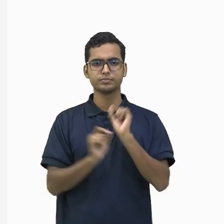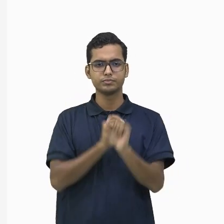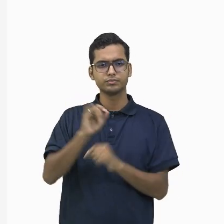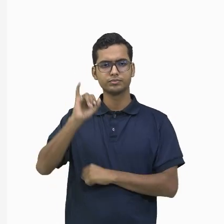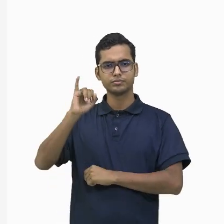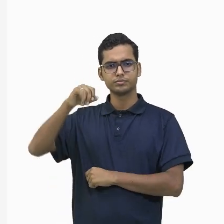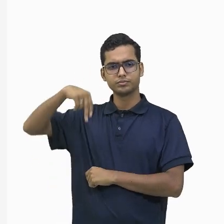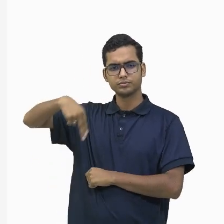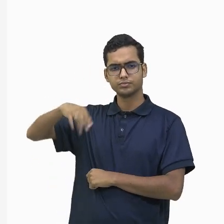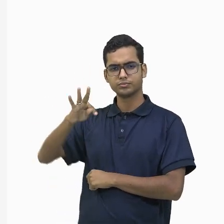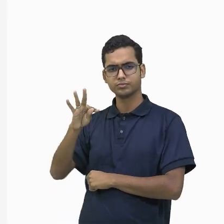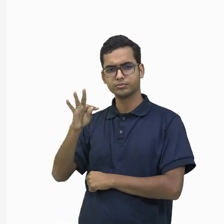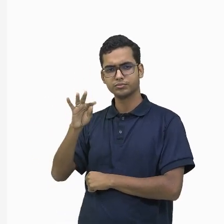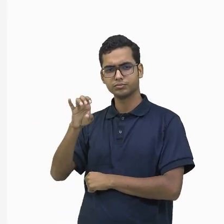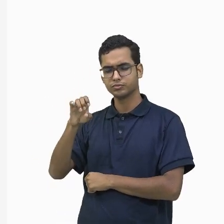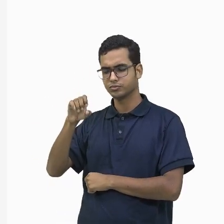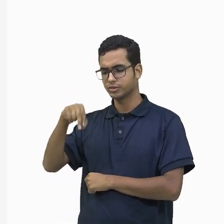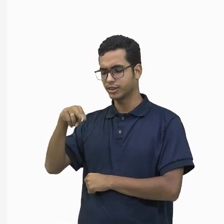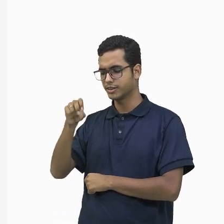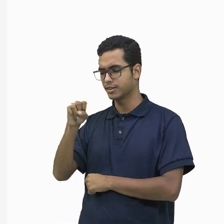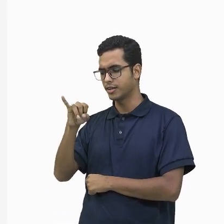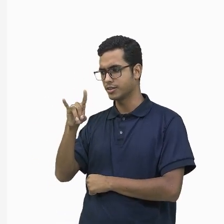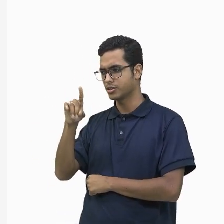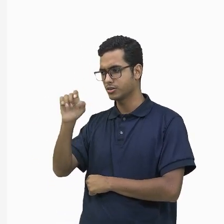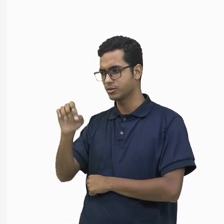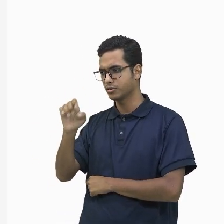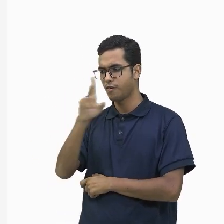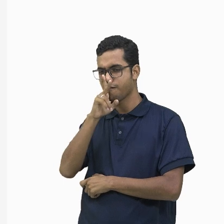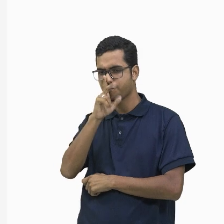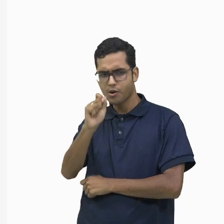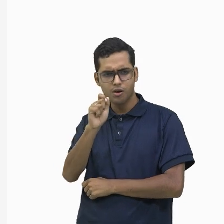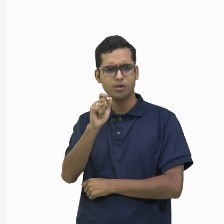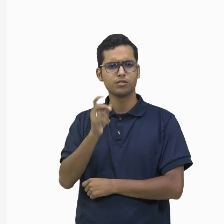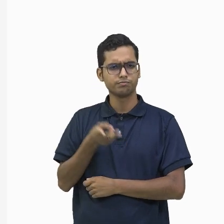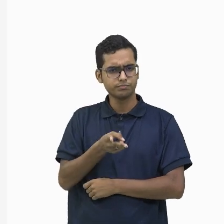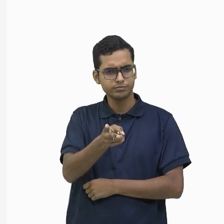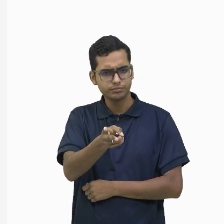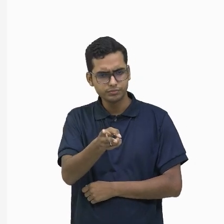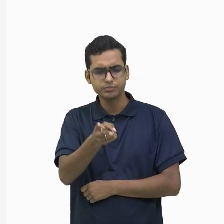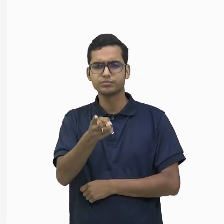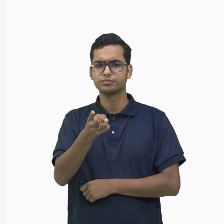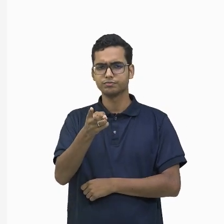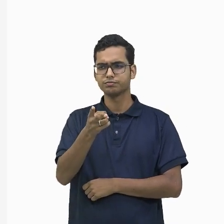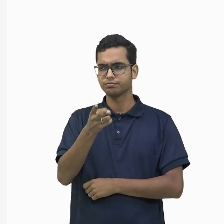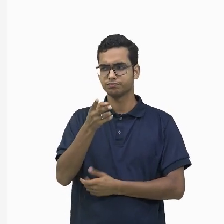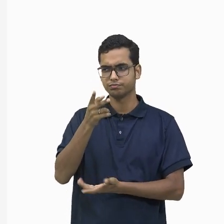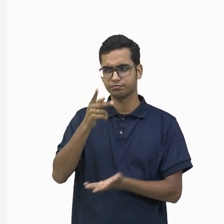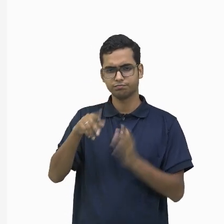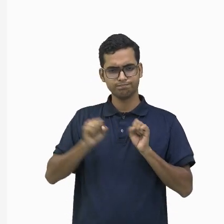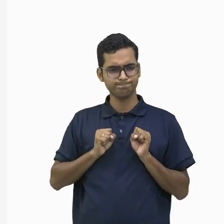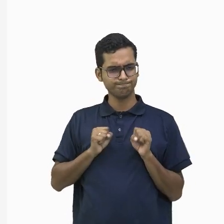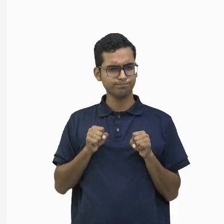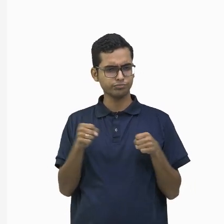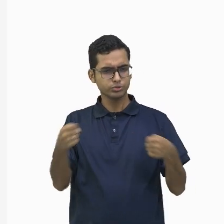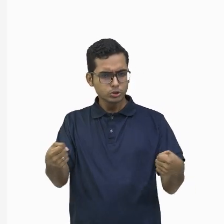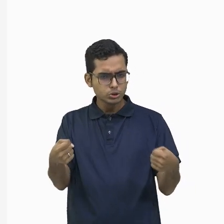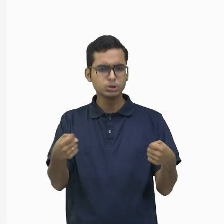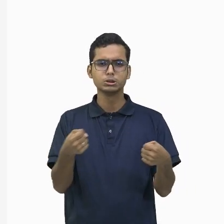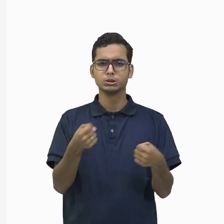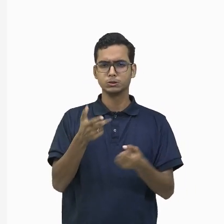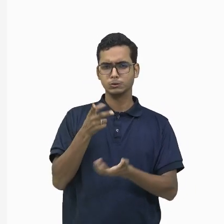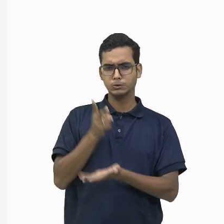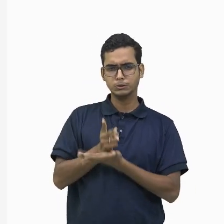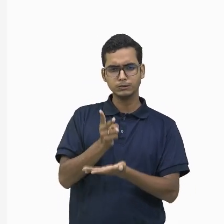à intensidade, né, dos exercícios. Então, na ginástica funcional, nós vamos ter aí uma